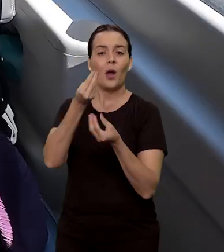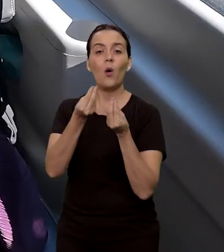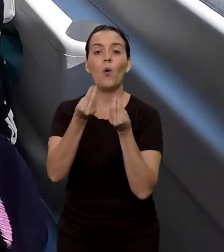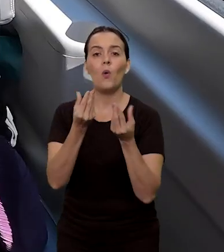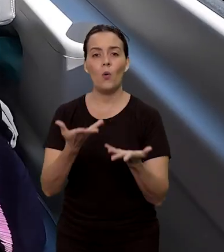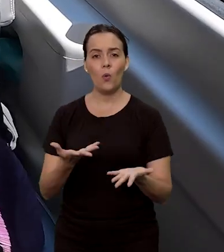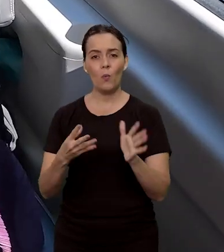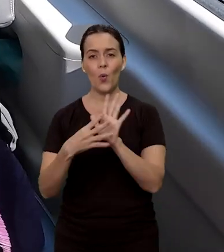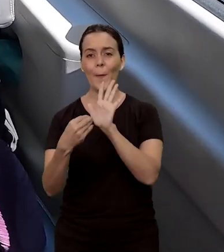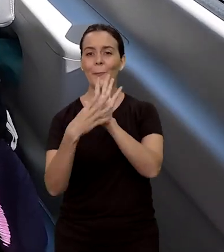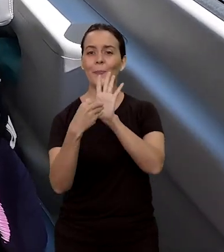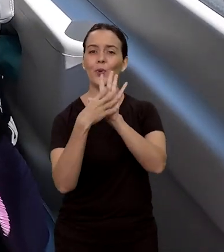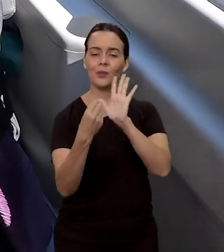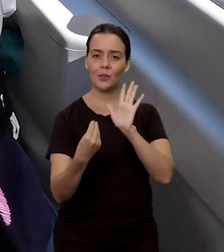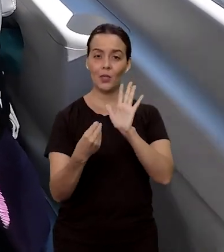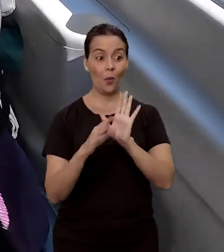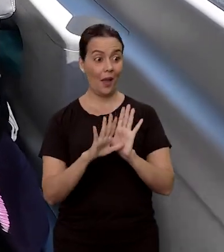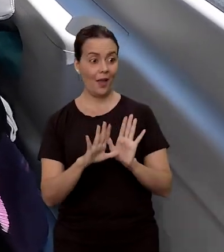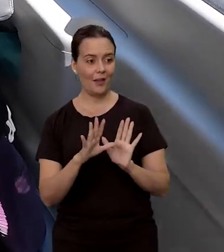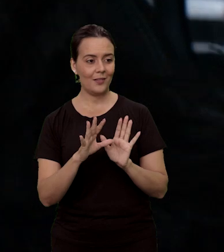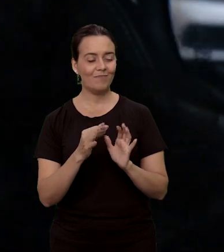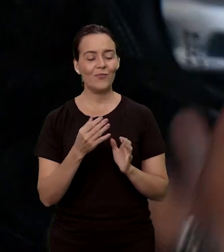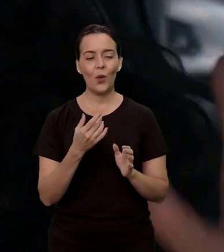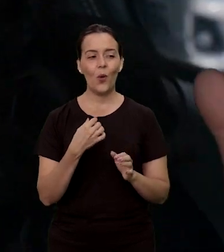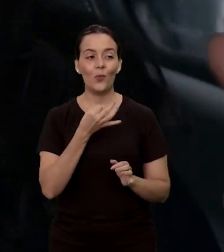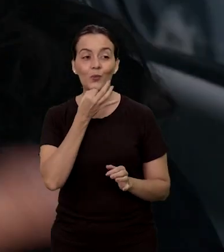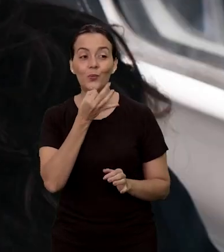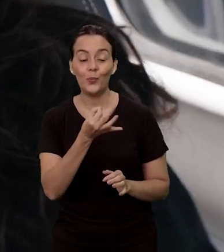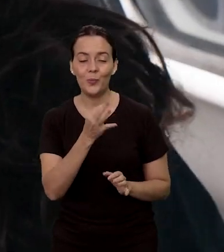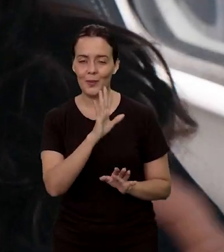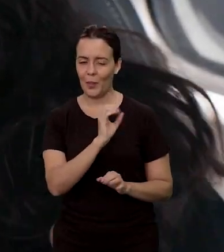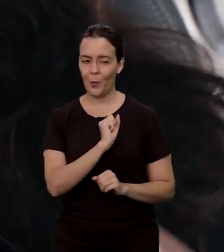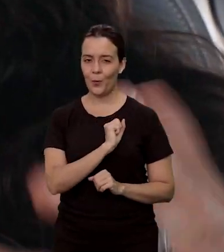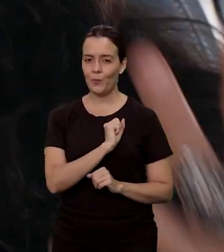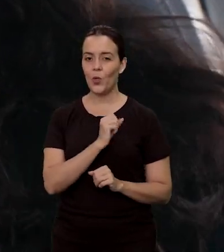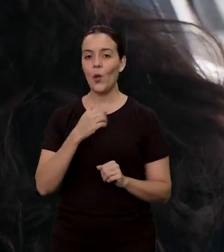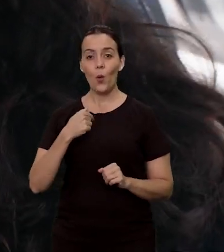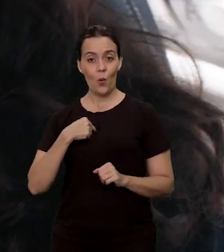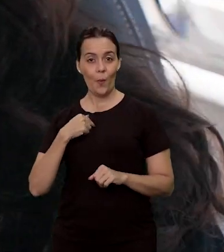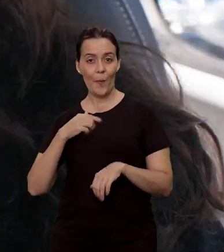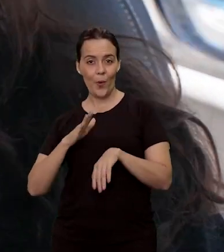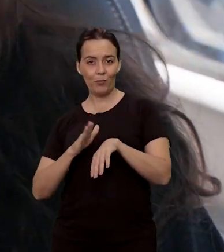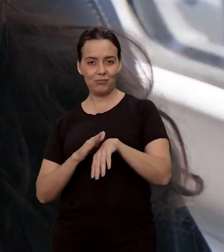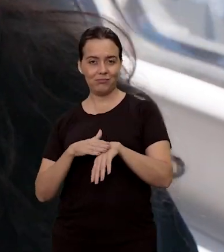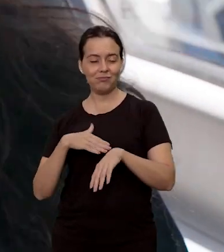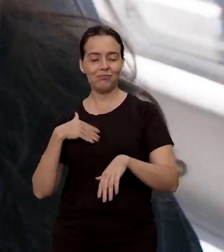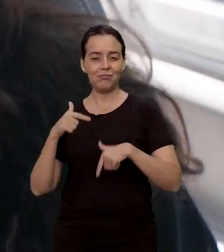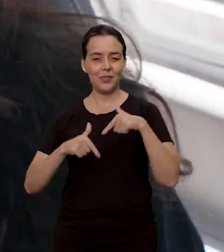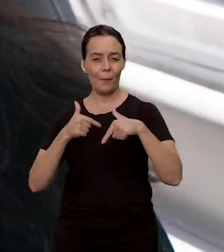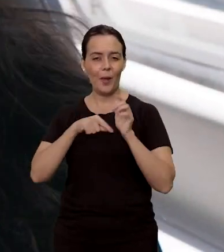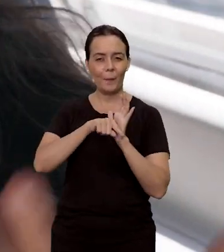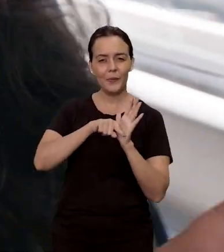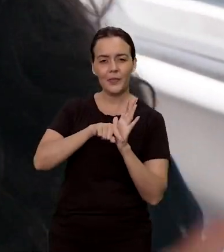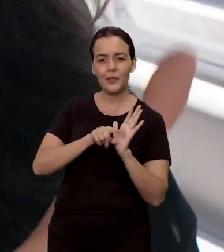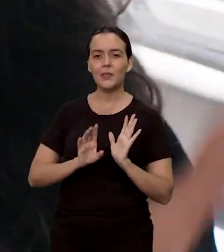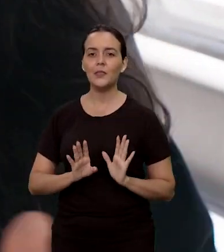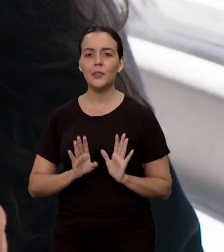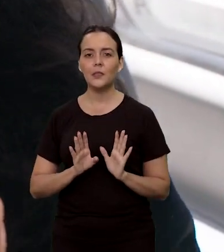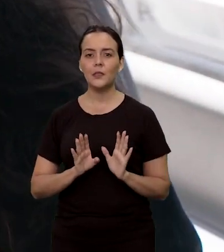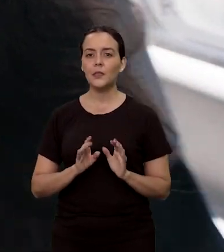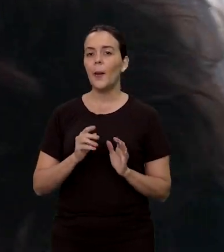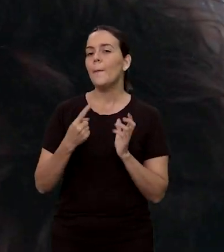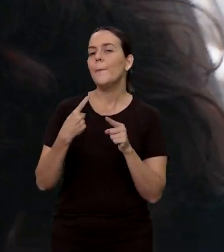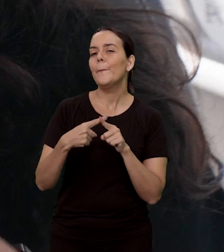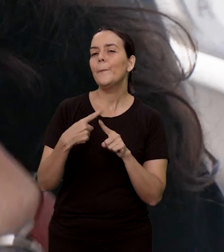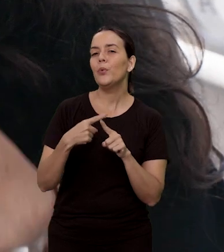modelos Deixa eu pegar o gancho aqui. ecossistêmicos, né? Se eu olhar o meu trabalho, a raiz de tudo está em por que a gente não